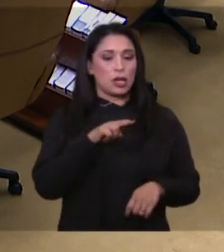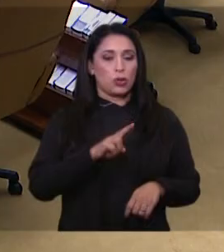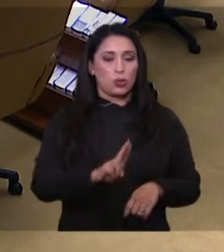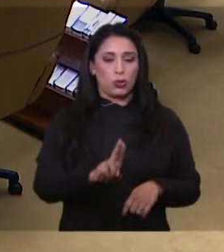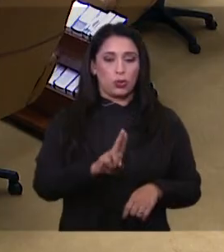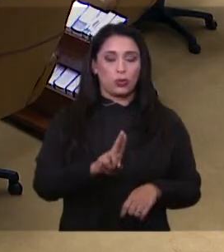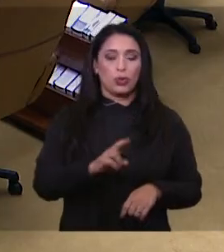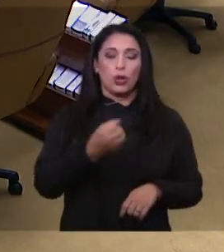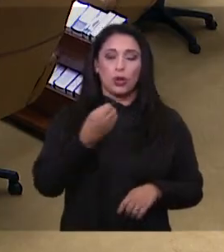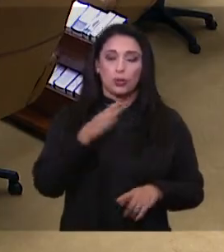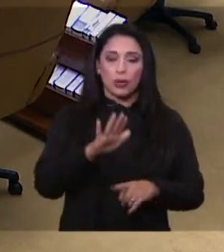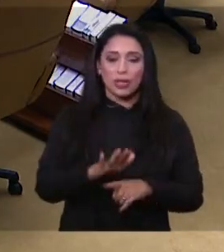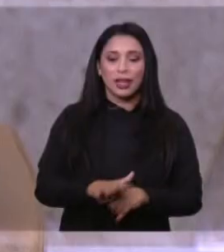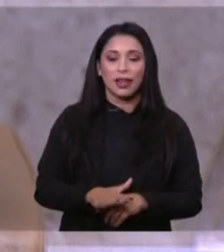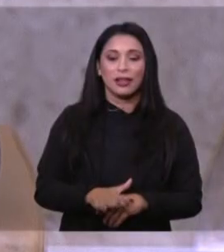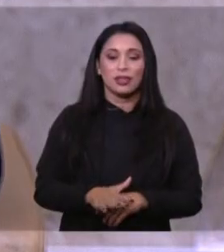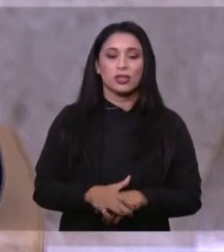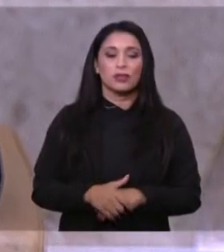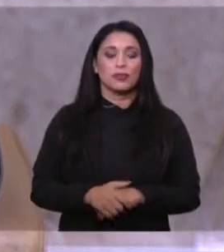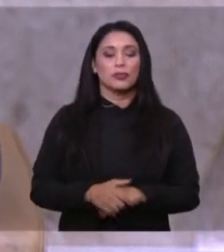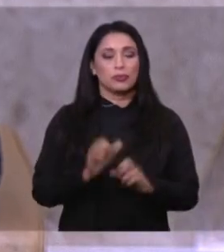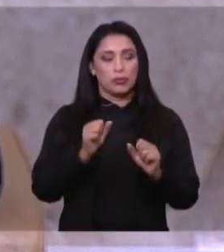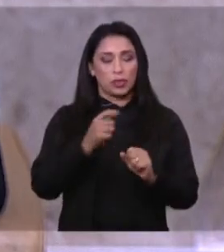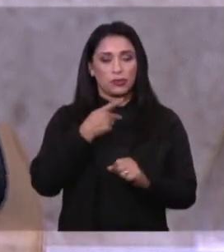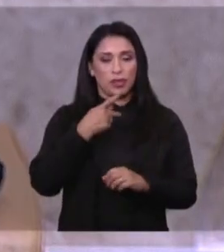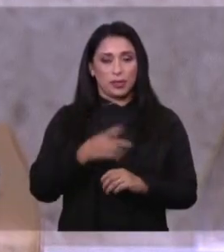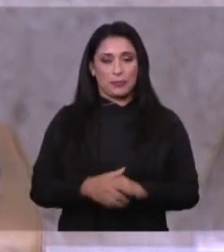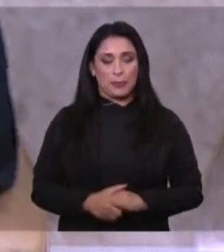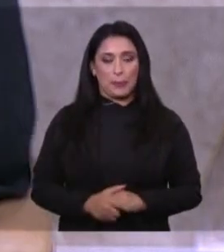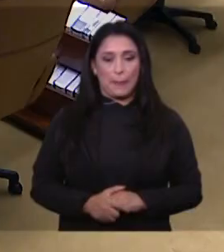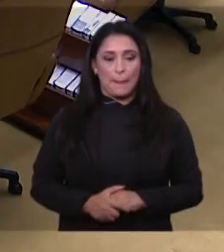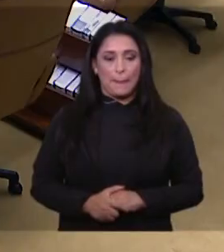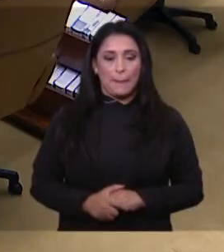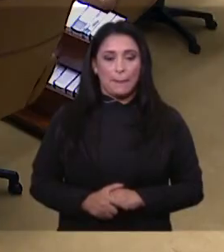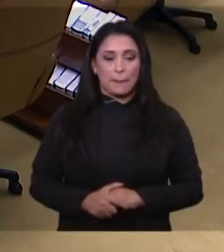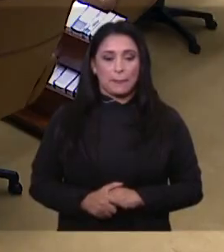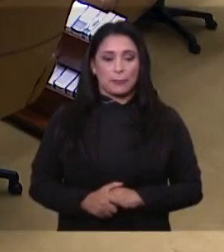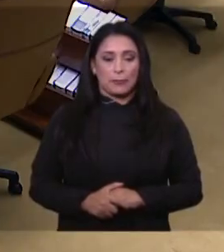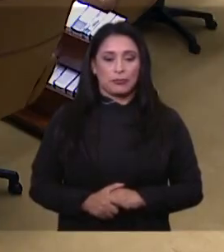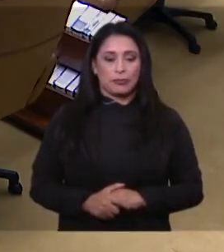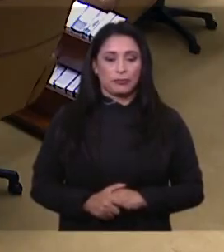tarde, doutor Saul. A senhoria tem a palavra.